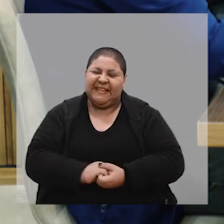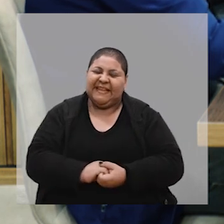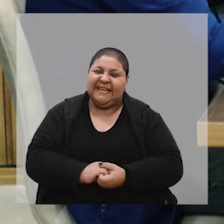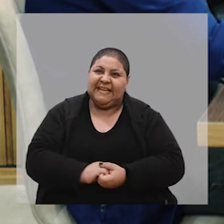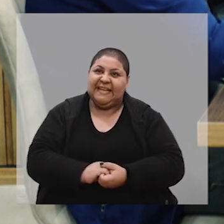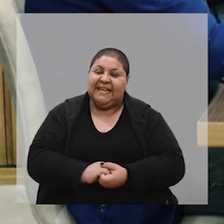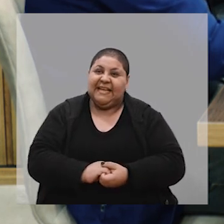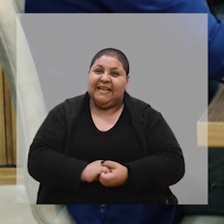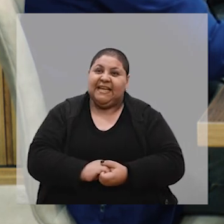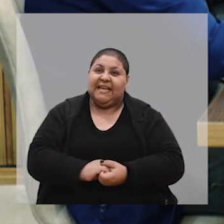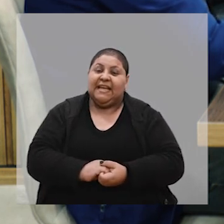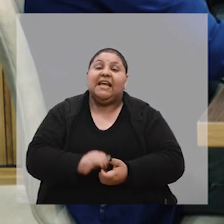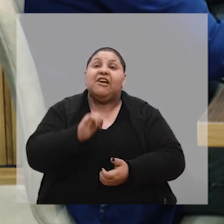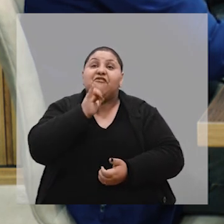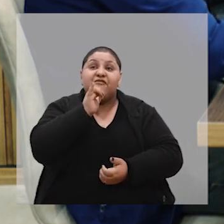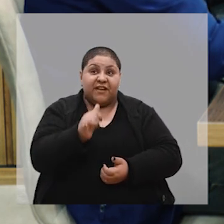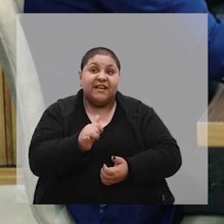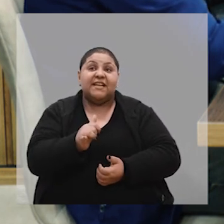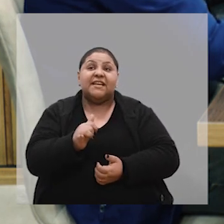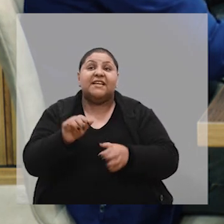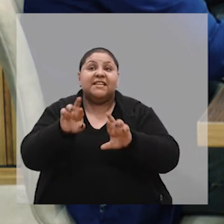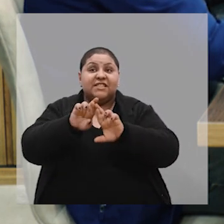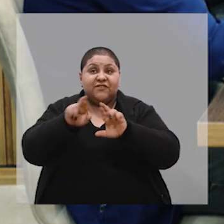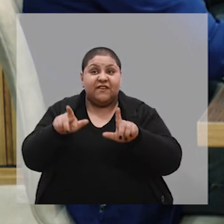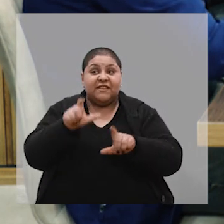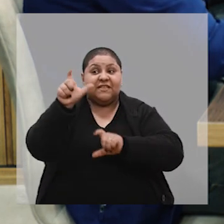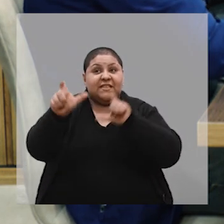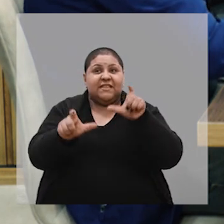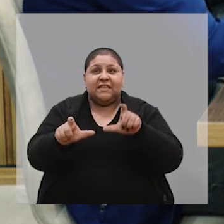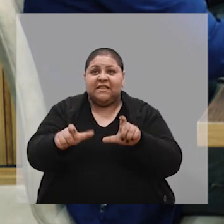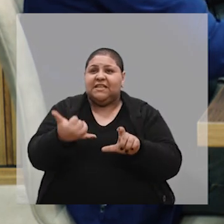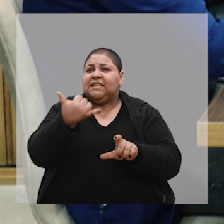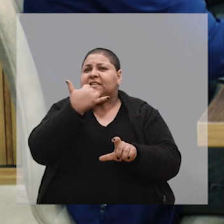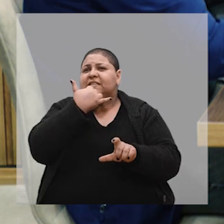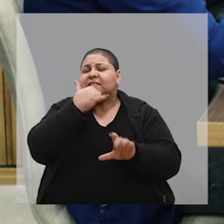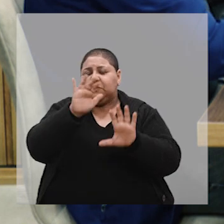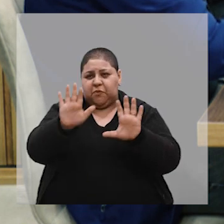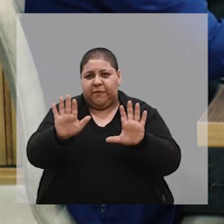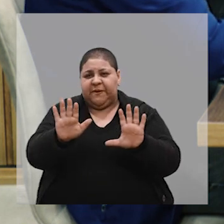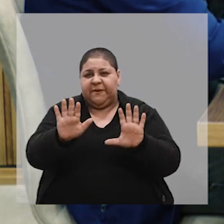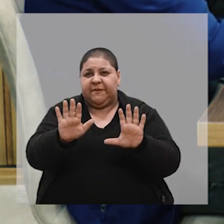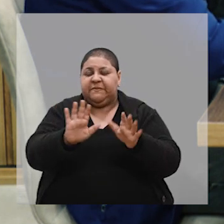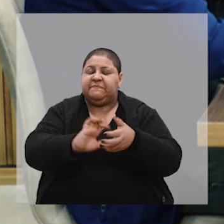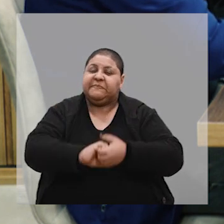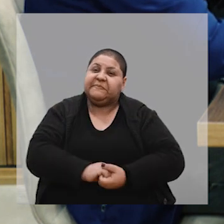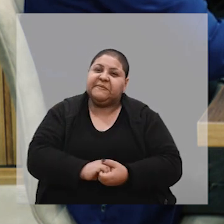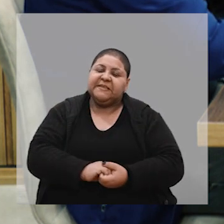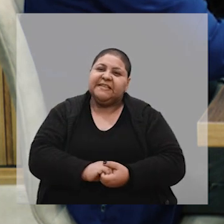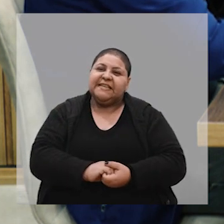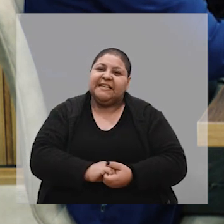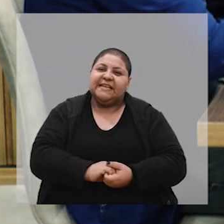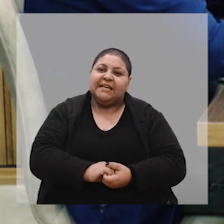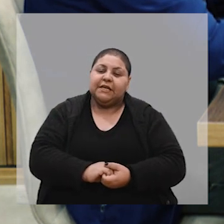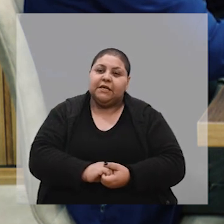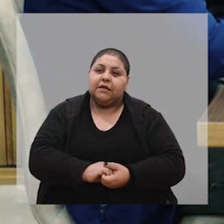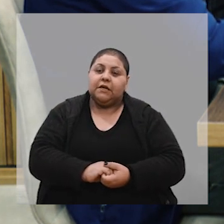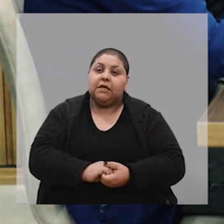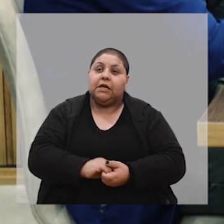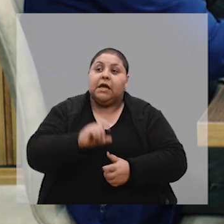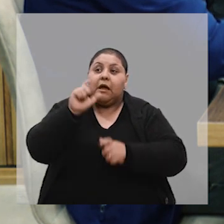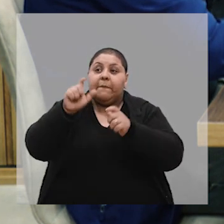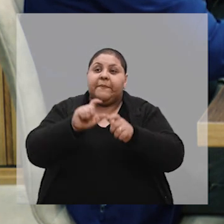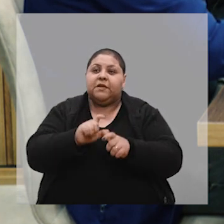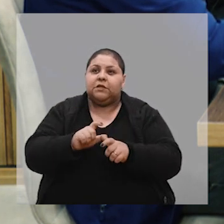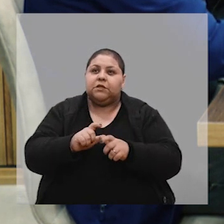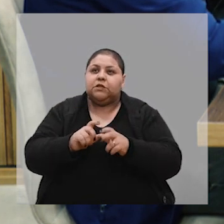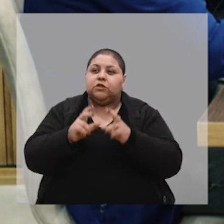tipo, é algo assim... que eu tava falando da diferença que o pessoal... Desculpa, Do eu me futsal, perdi né? na história. Não tem Como problema, eu tava não. falando. Quando o